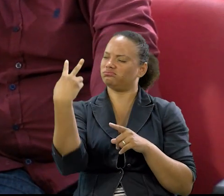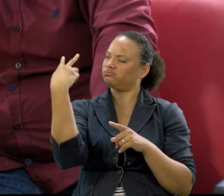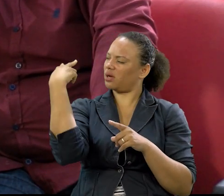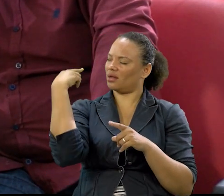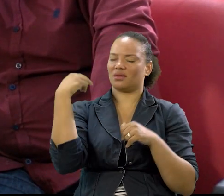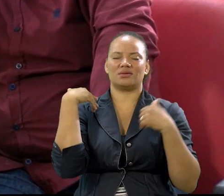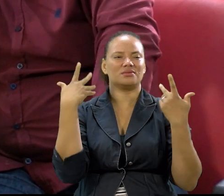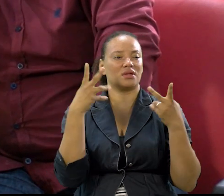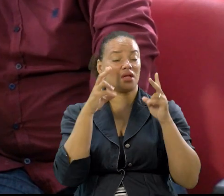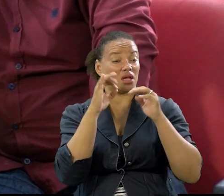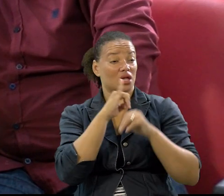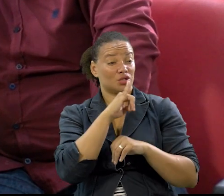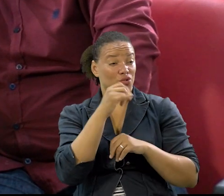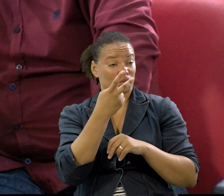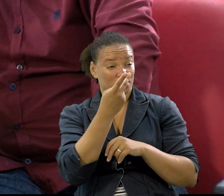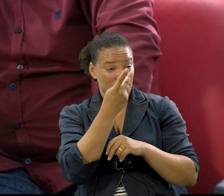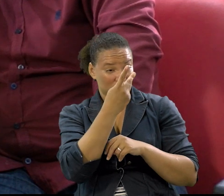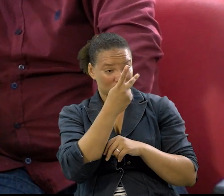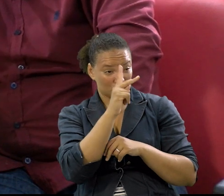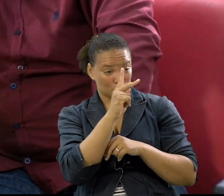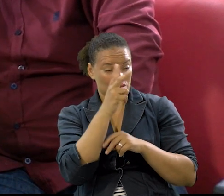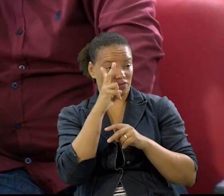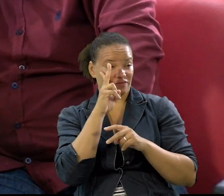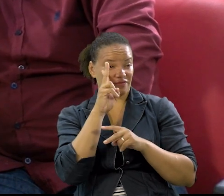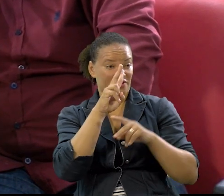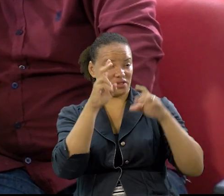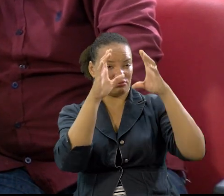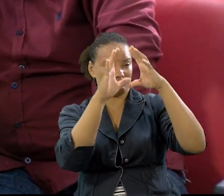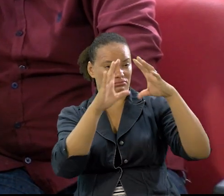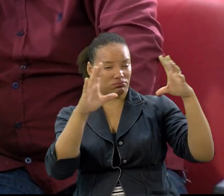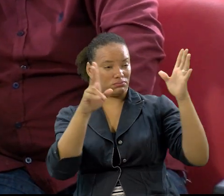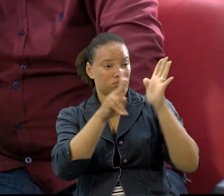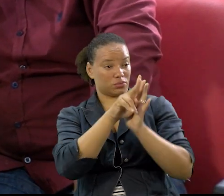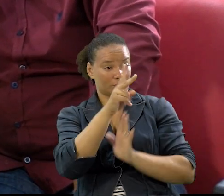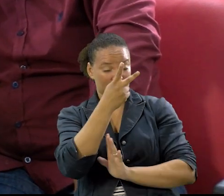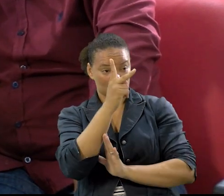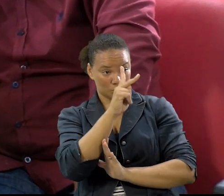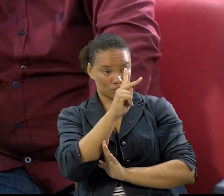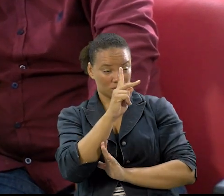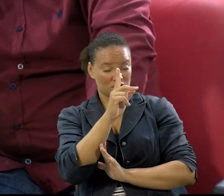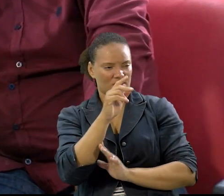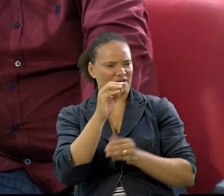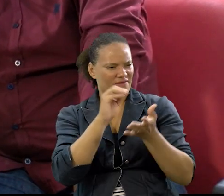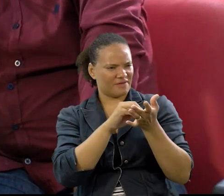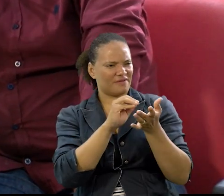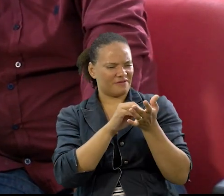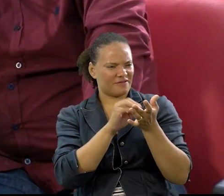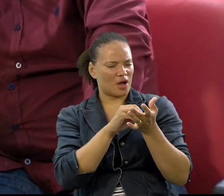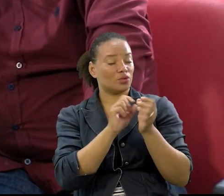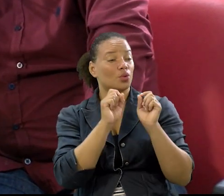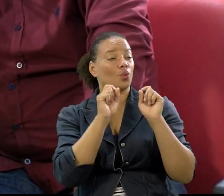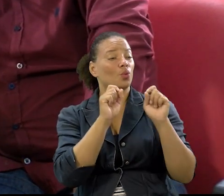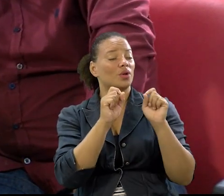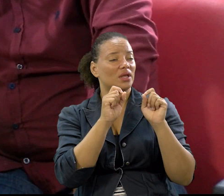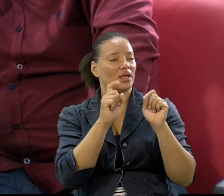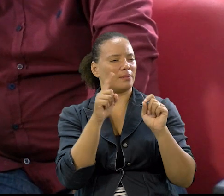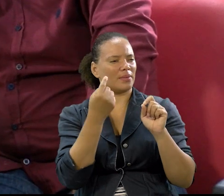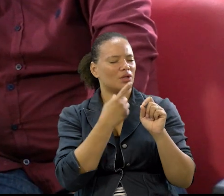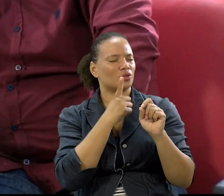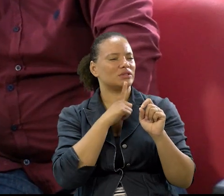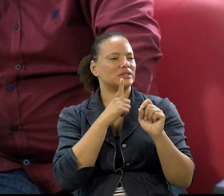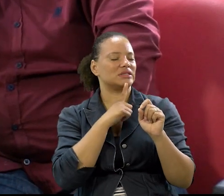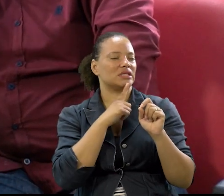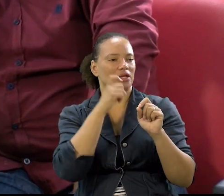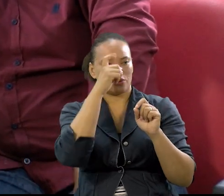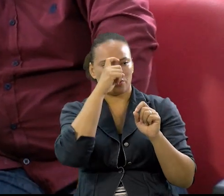eh na sua visão falta muito pra gente ter realmente um hospital de sabe de primeira